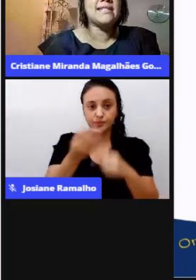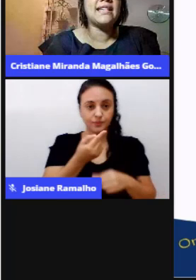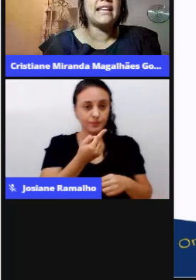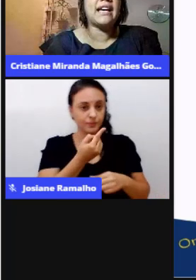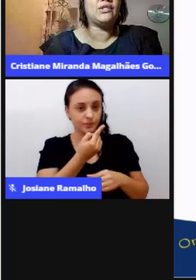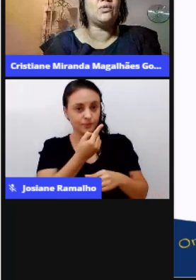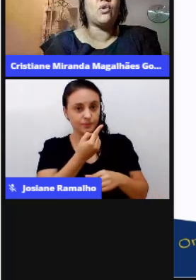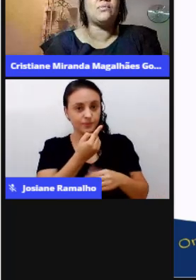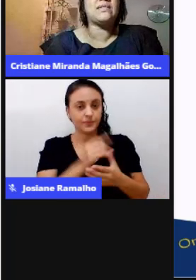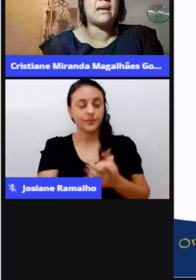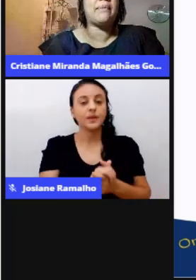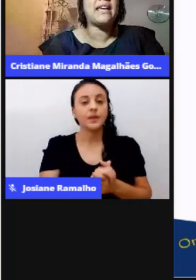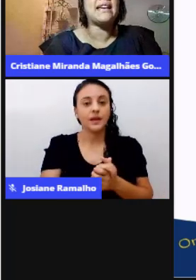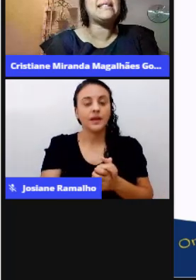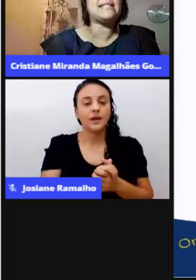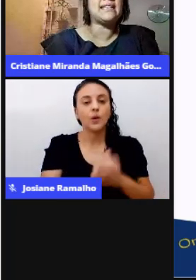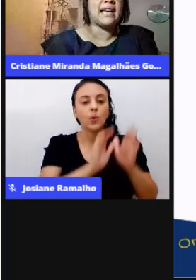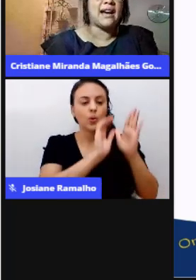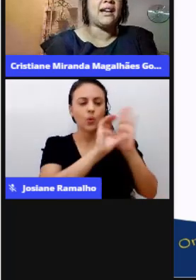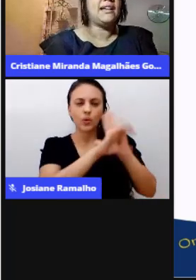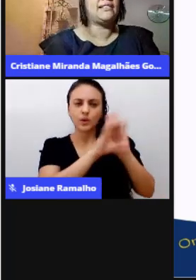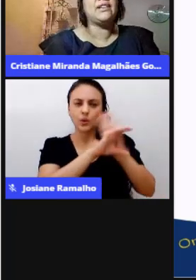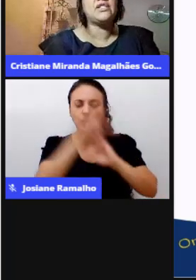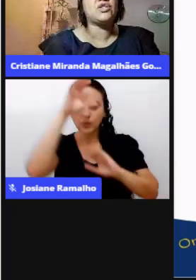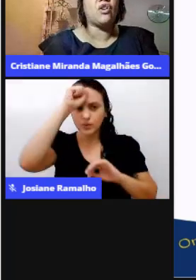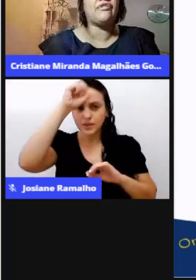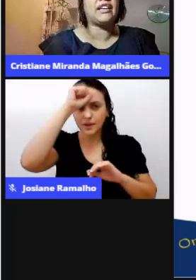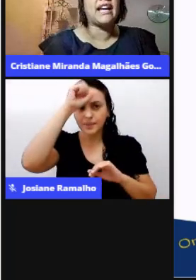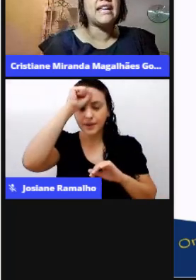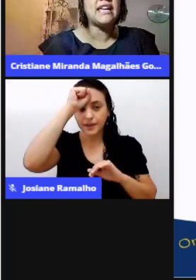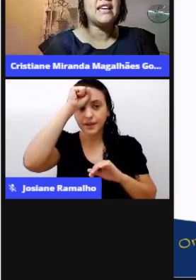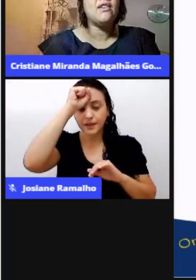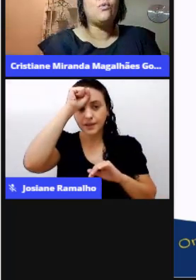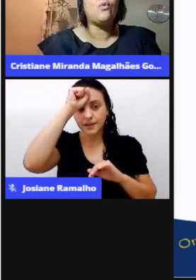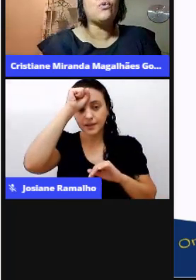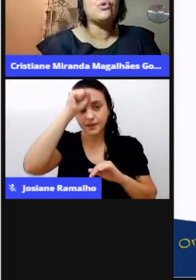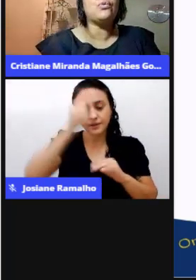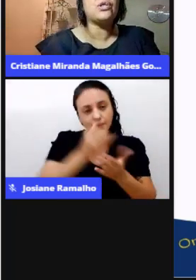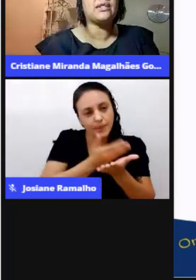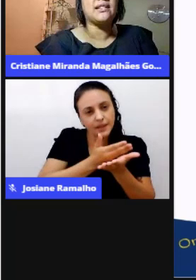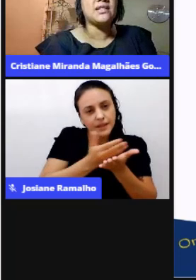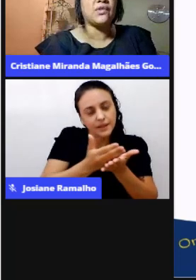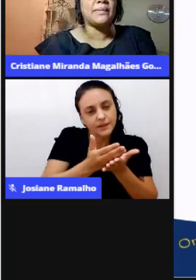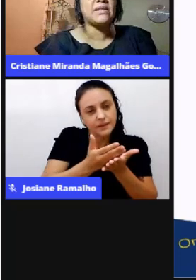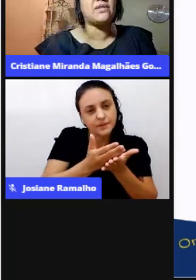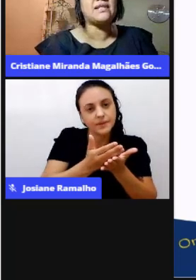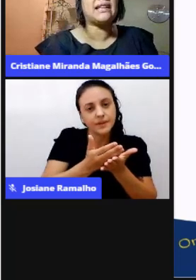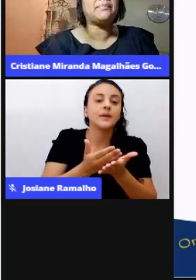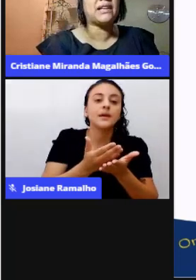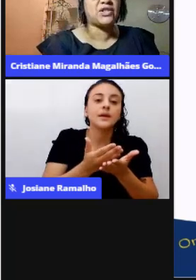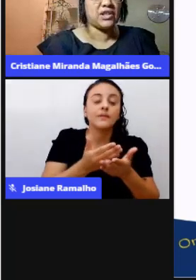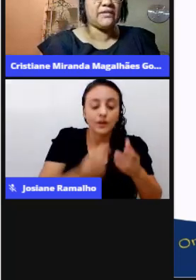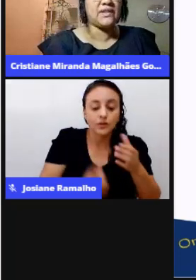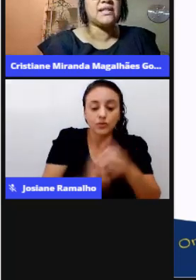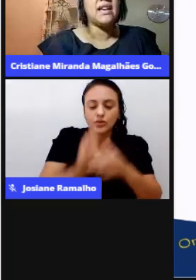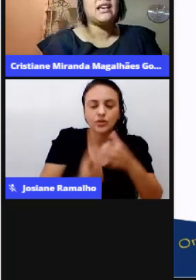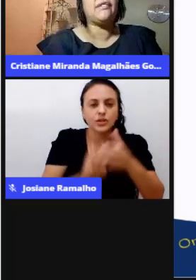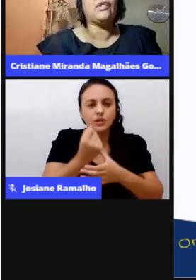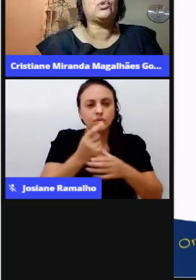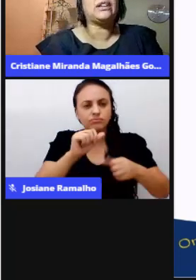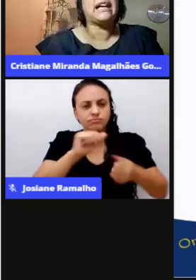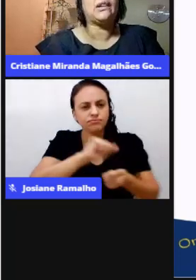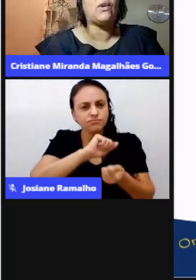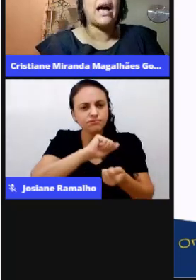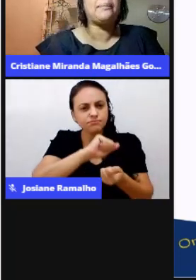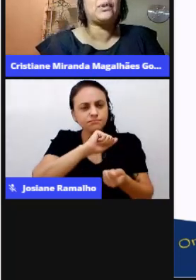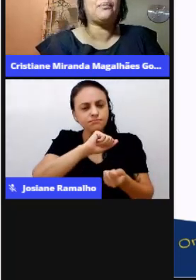foi designado como saber a ensinar. Então, ele sofre daí um conjunto de transformações adaptativas que